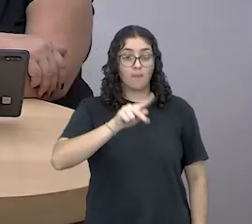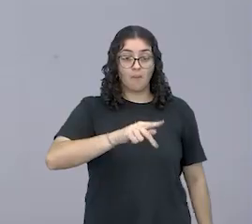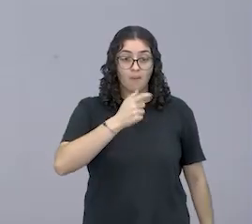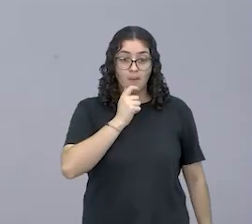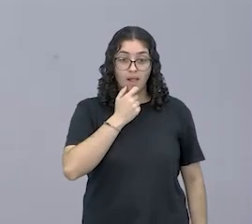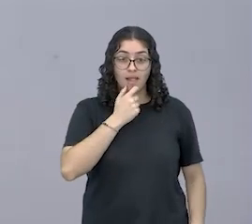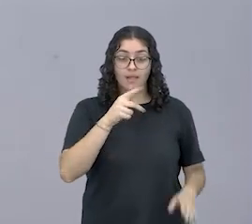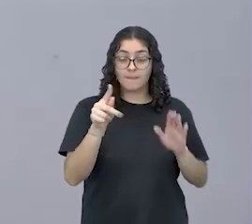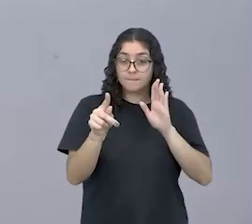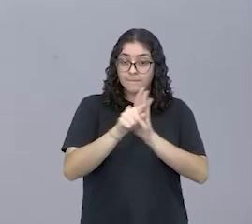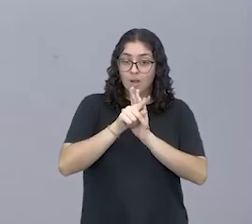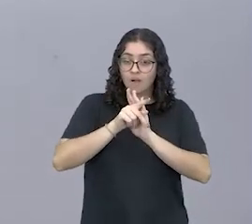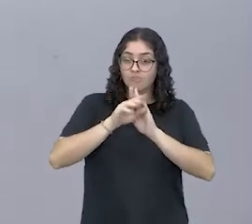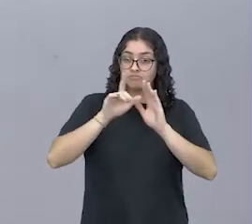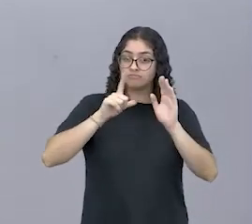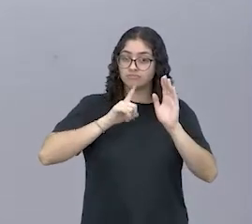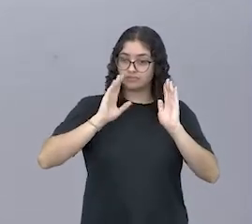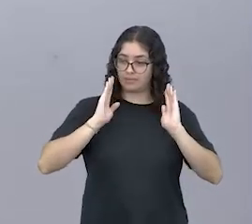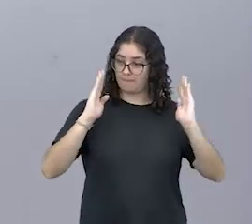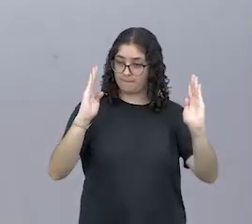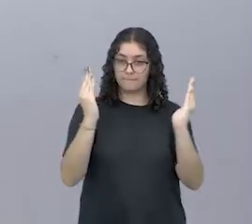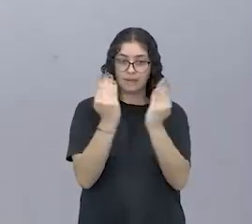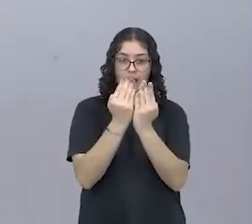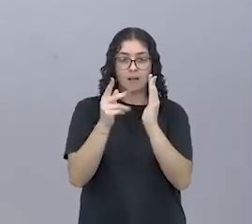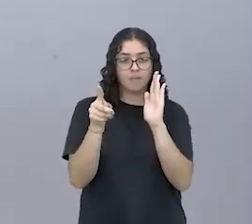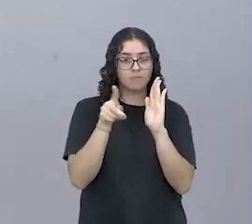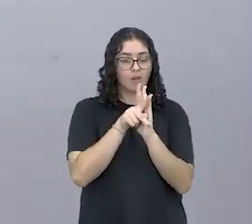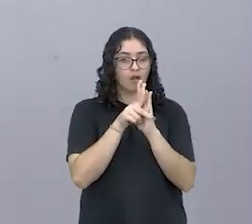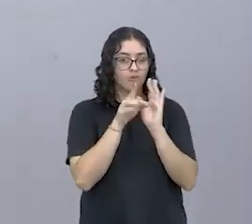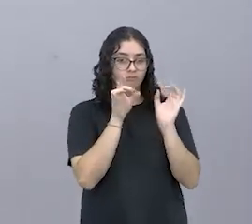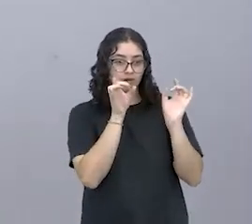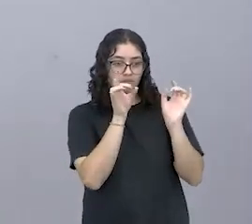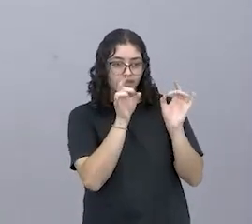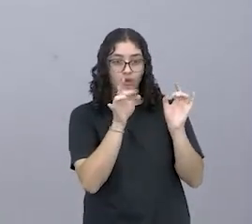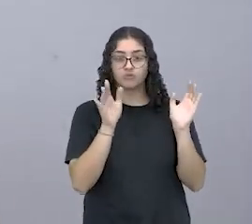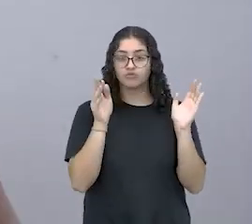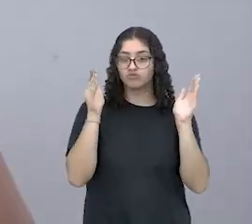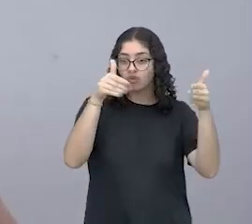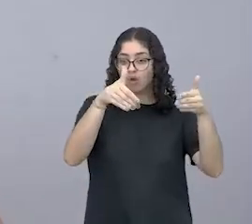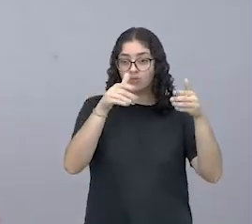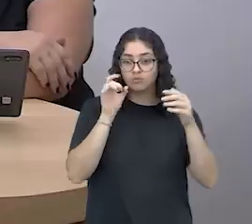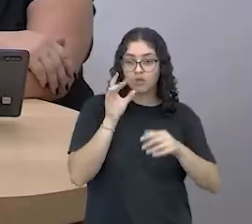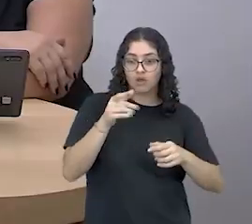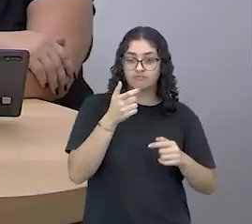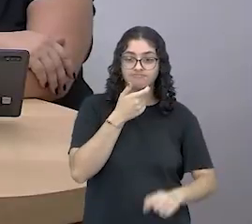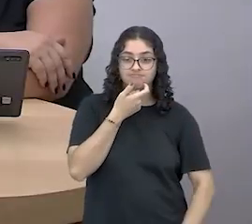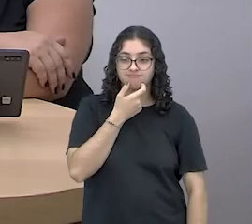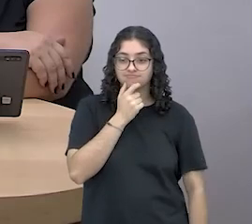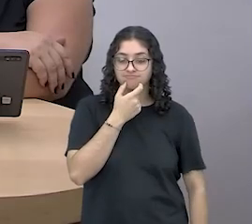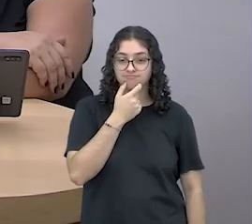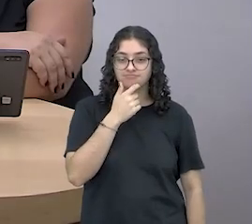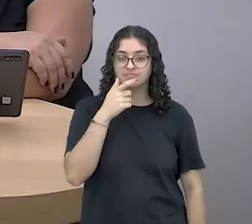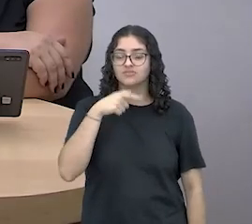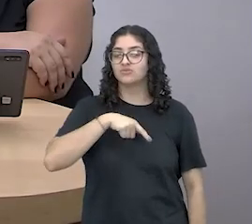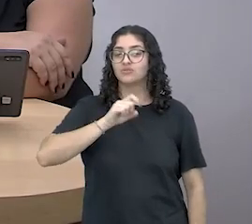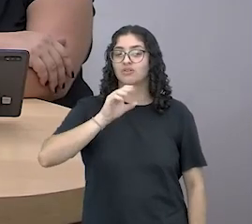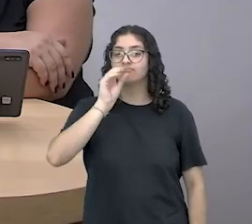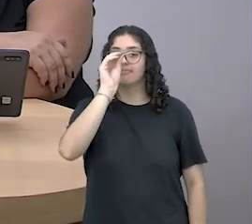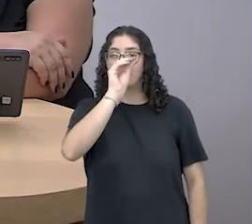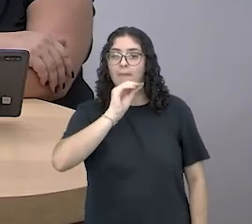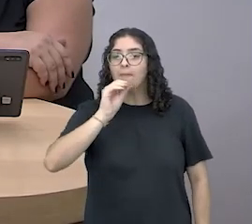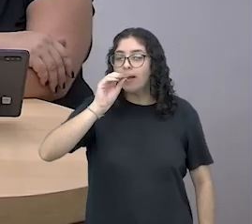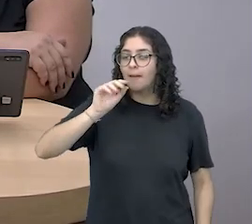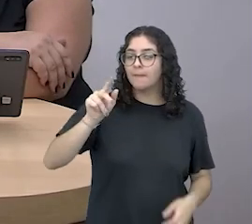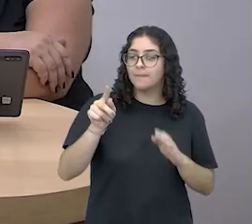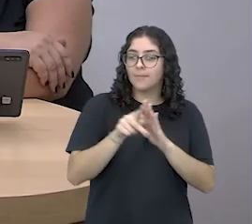espaço, né? Numa parede ali da sala especial para inglês, uhum. né? Onde a gente vai só colocar fomentando ali o